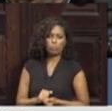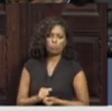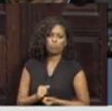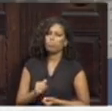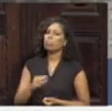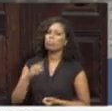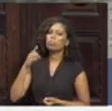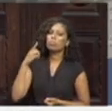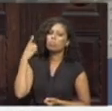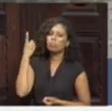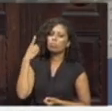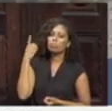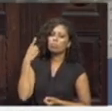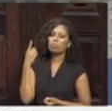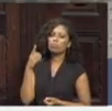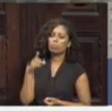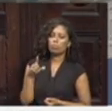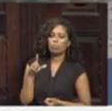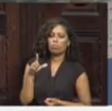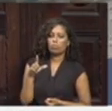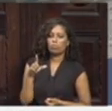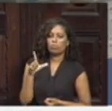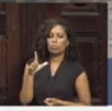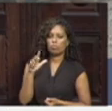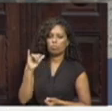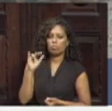duas questões. A primeira,